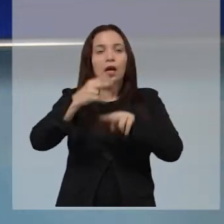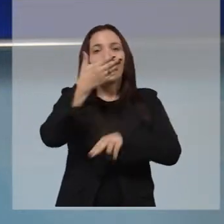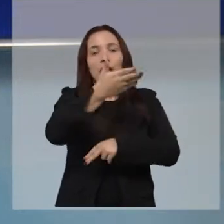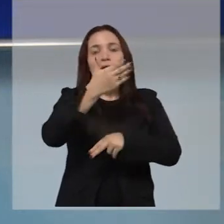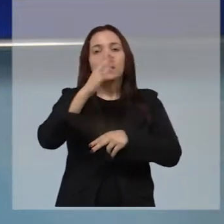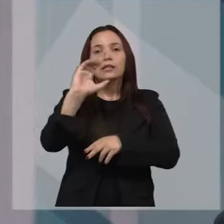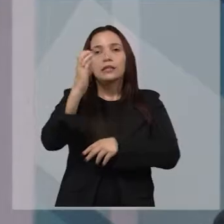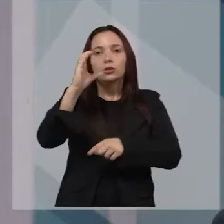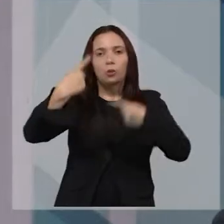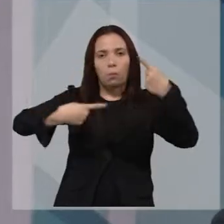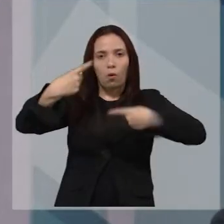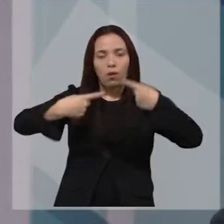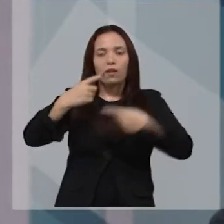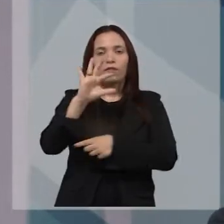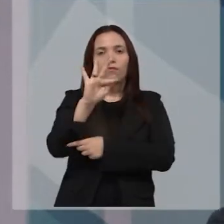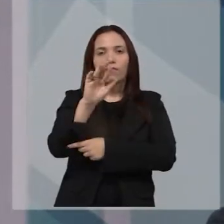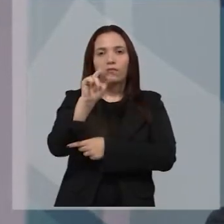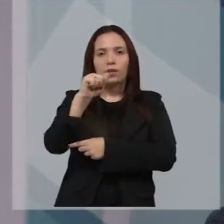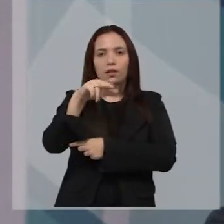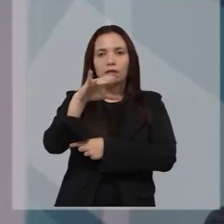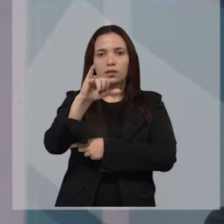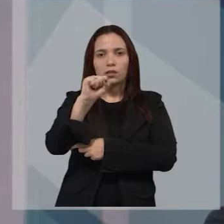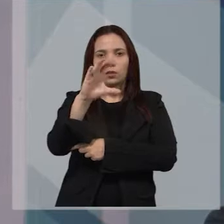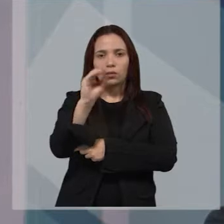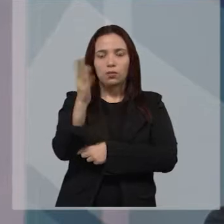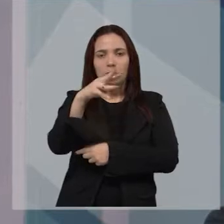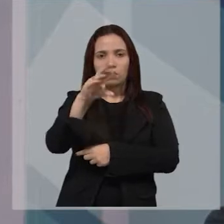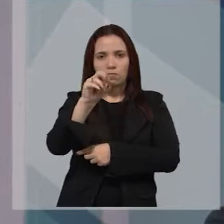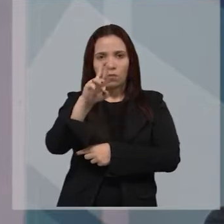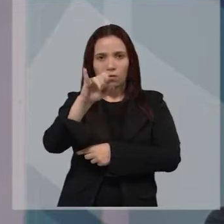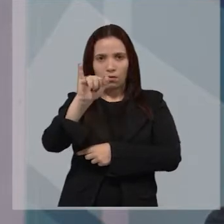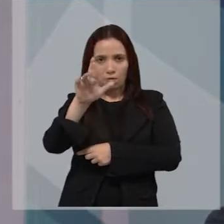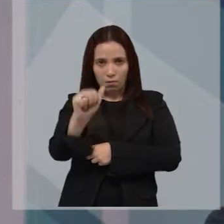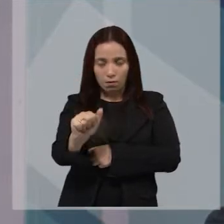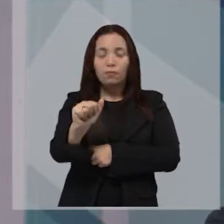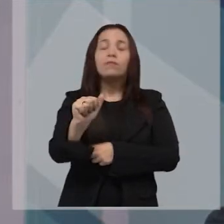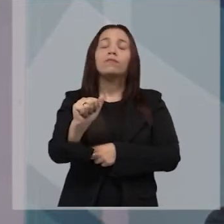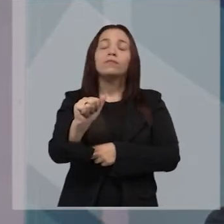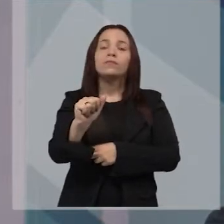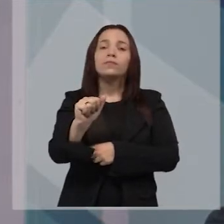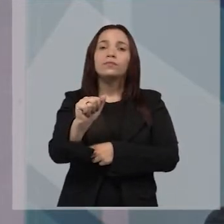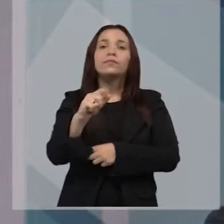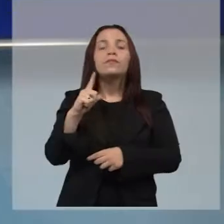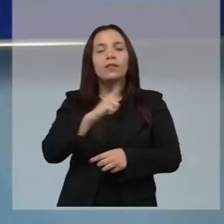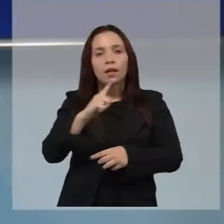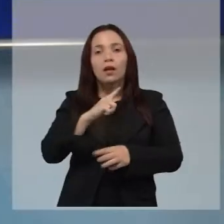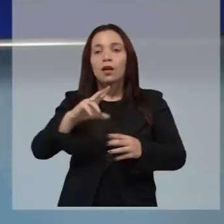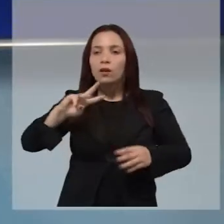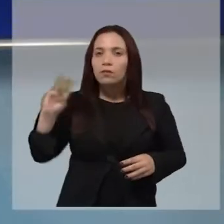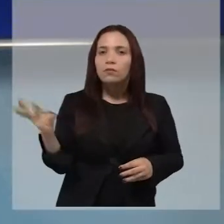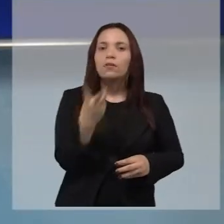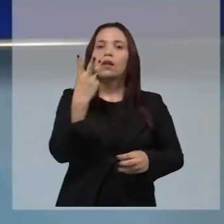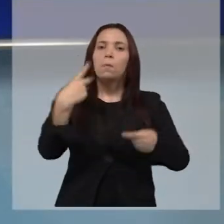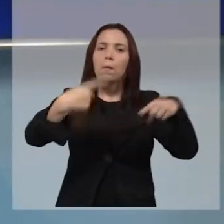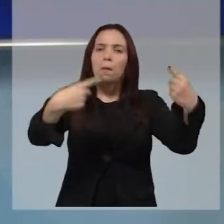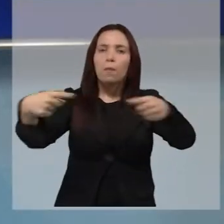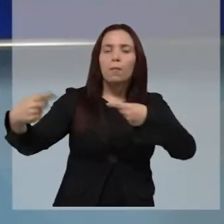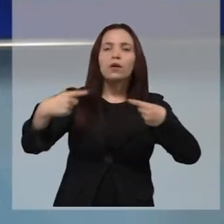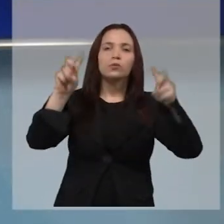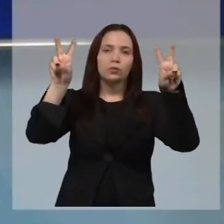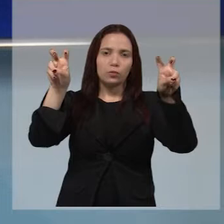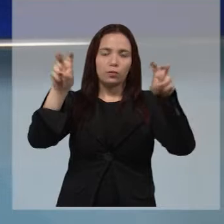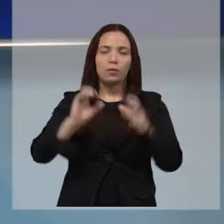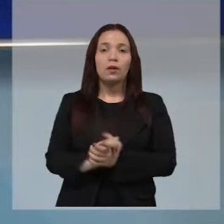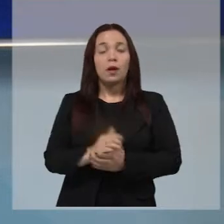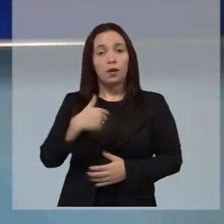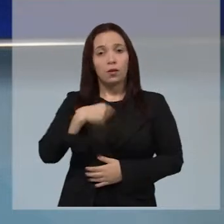o sociólogo, cientista político Francisco Moreira, e com os quais vamos debater os vários